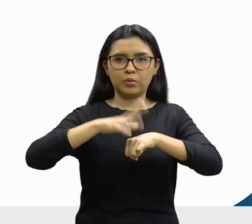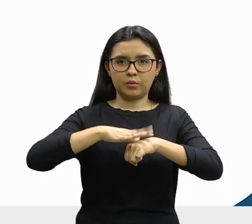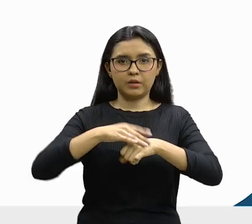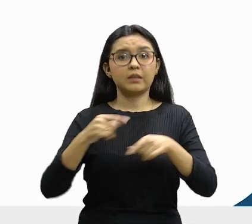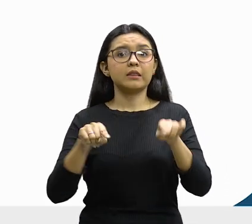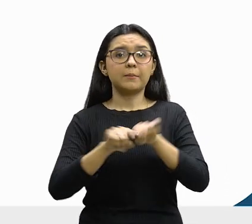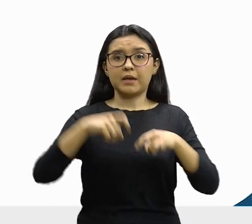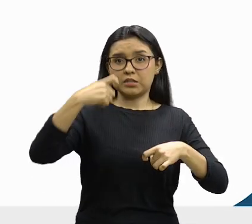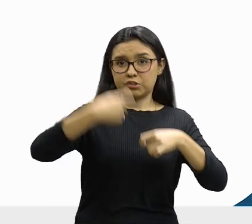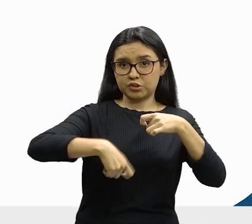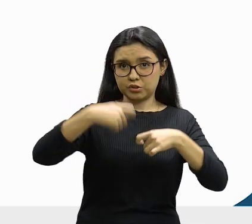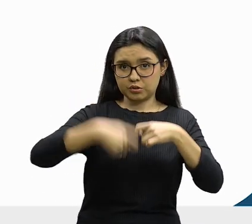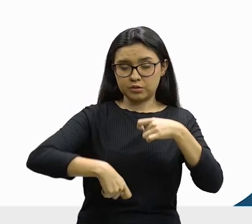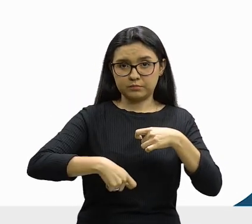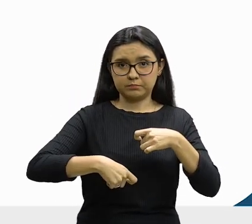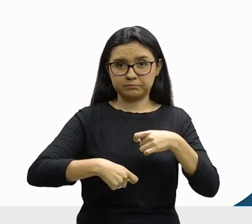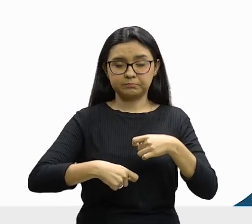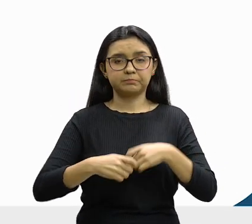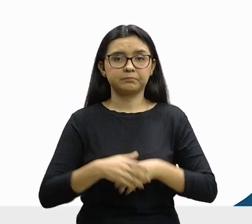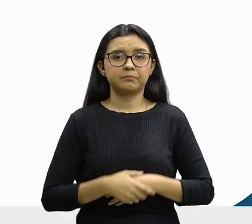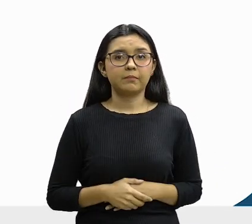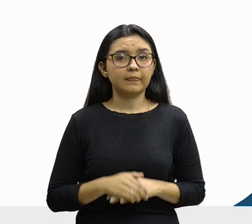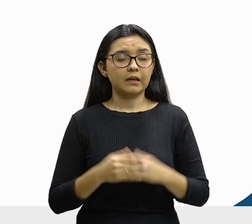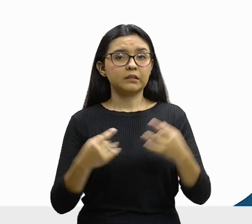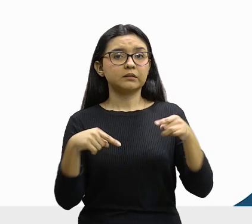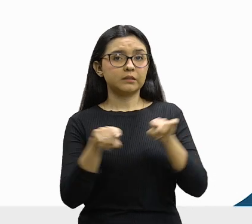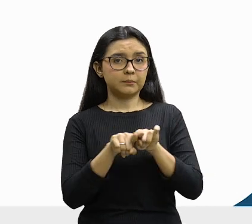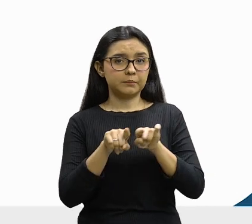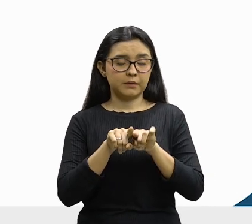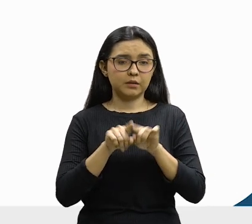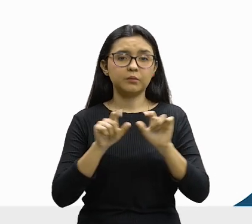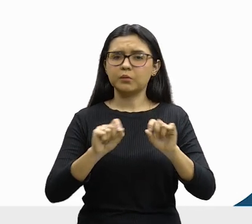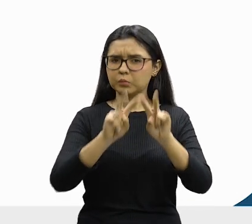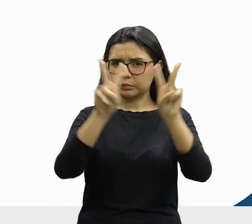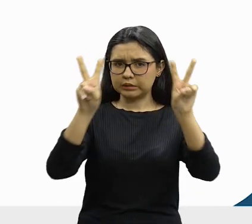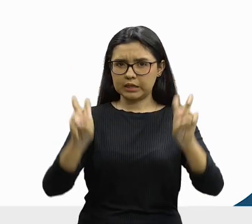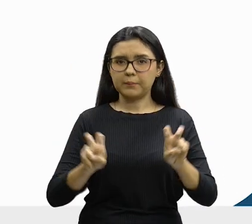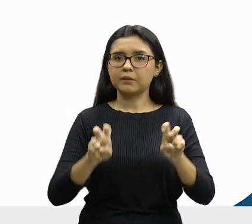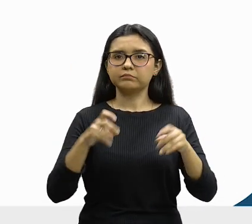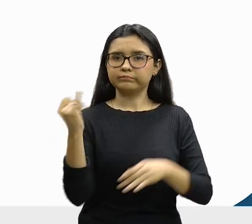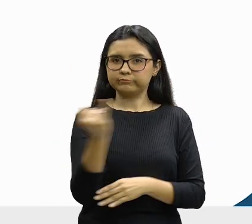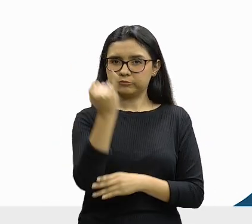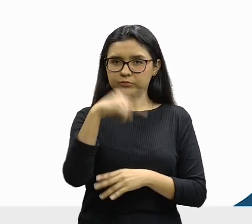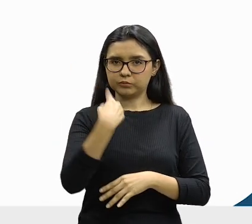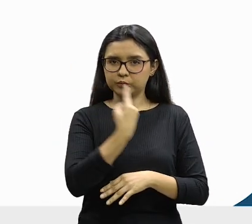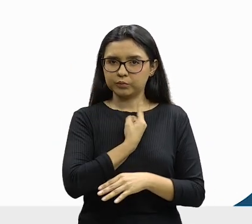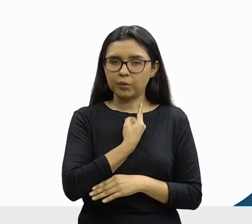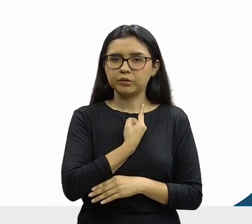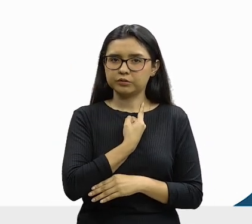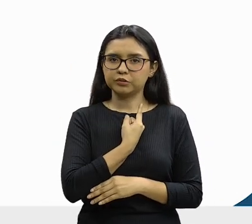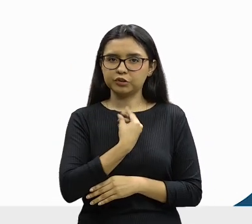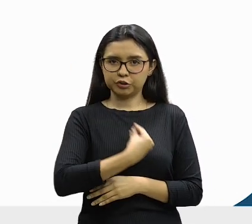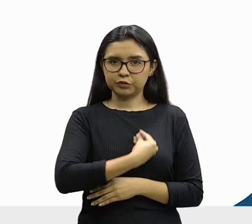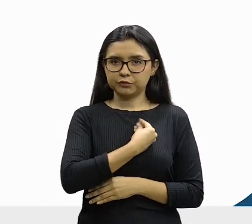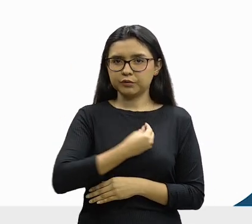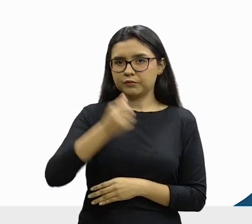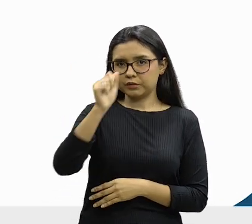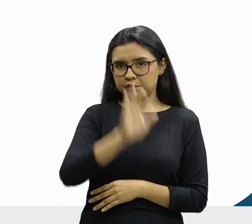sexual sem proteção. Bem, aqui nós temos uma temática muito importante para a gente que vive nessa